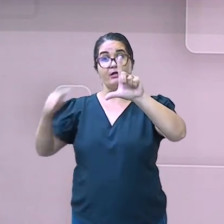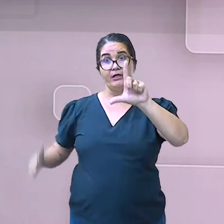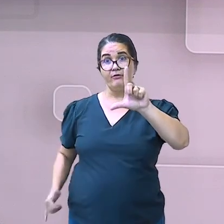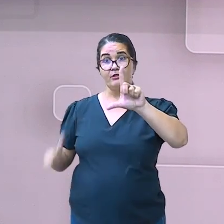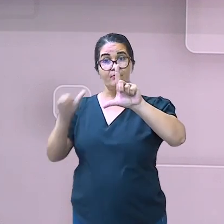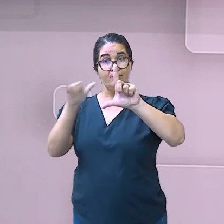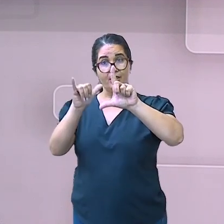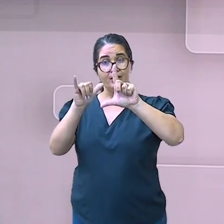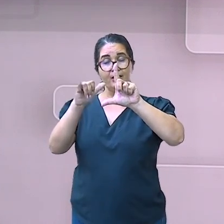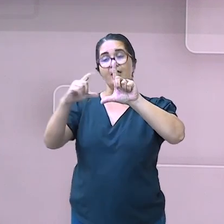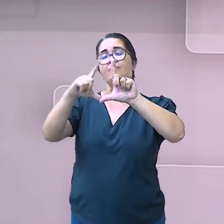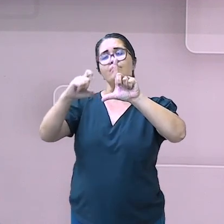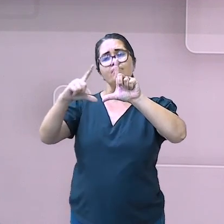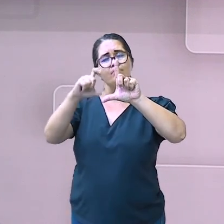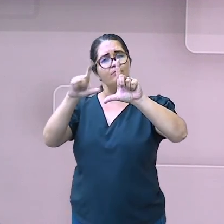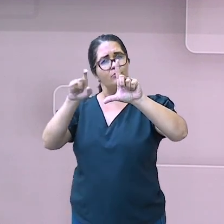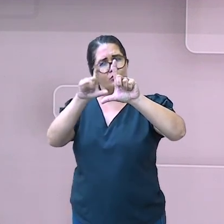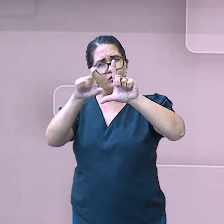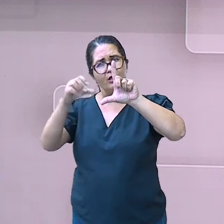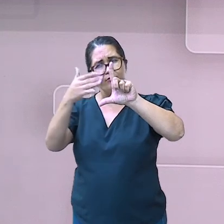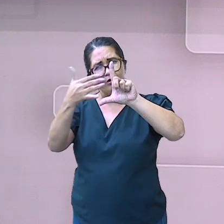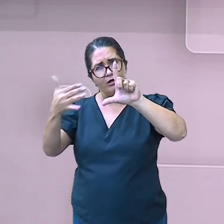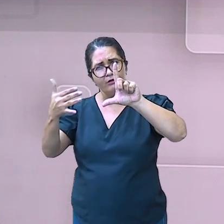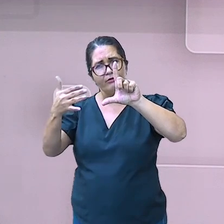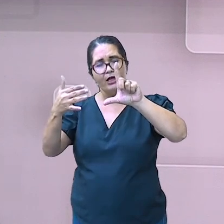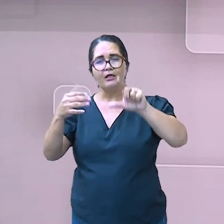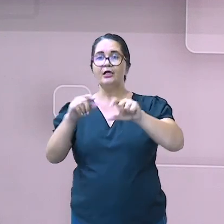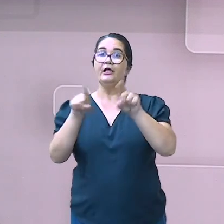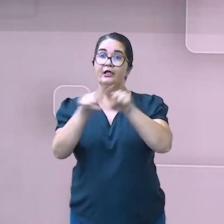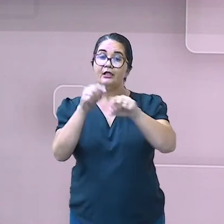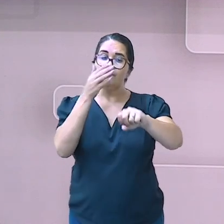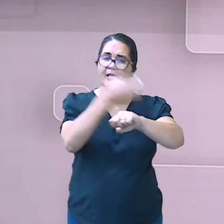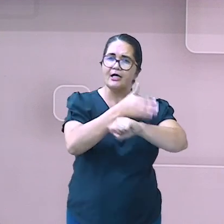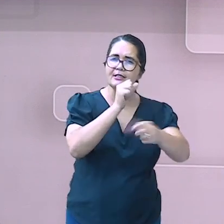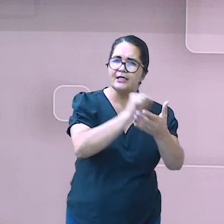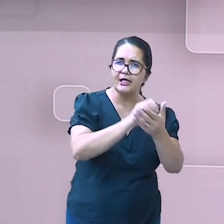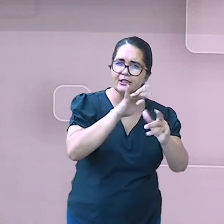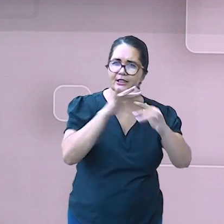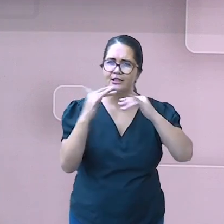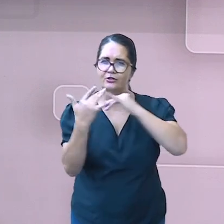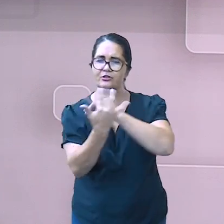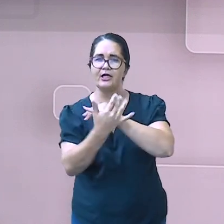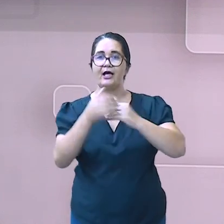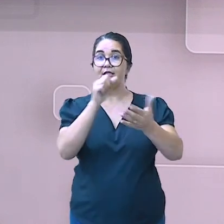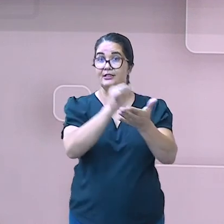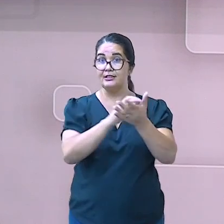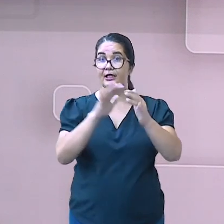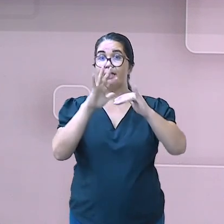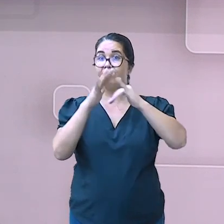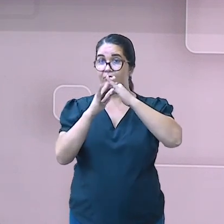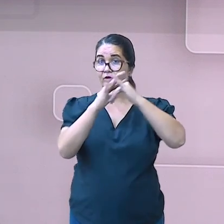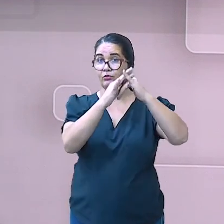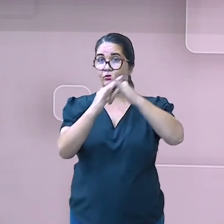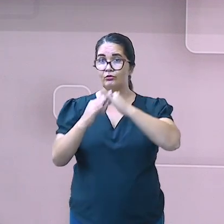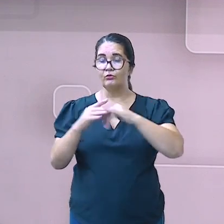que aparece no canto da tela. Acesse as nossas redes sociais e se inscreva no nosso canal no